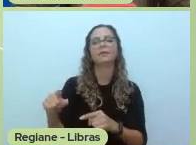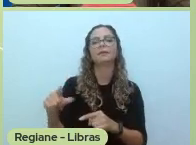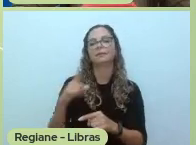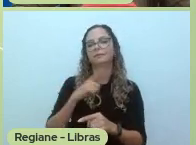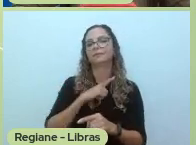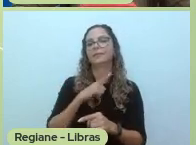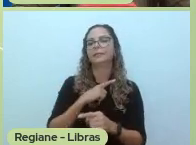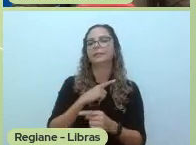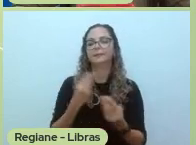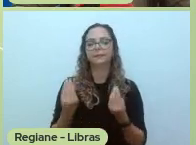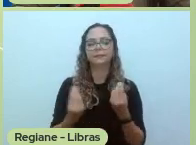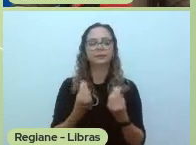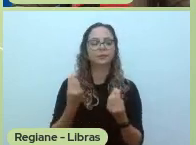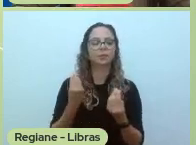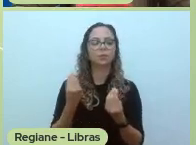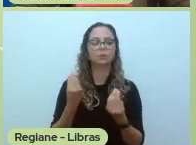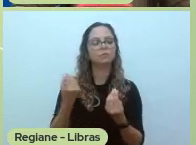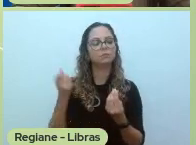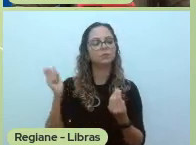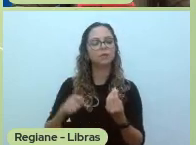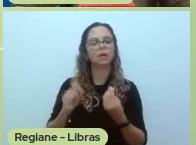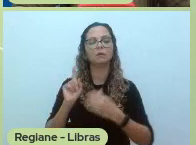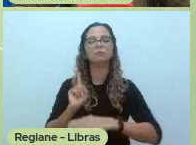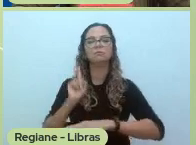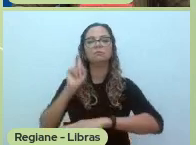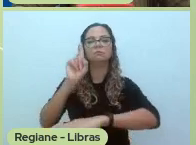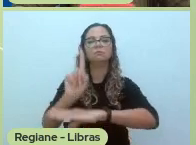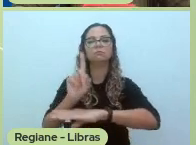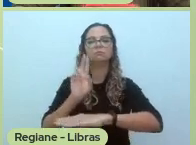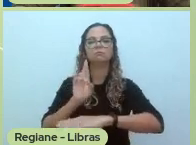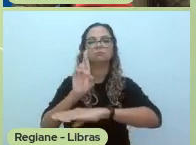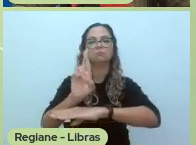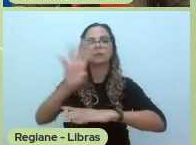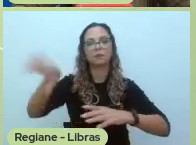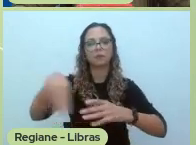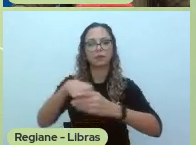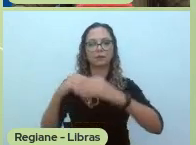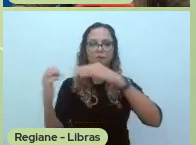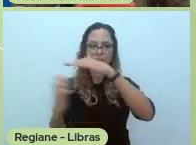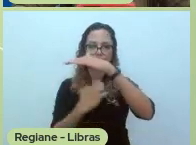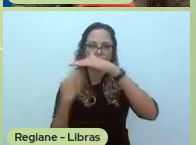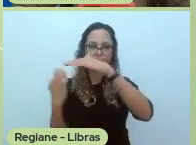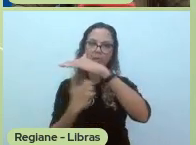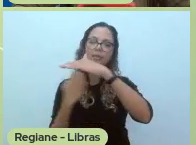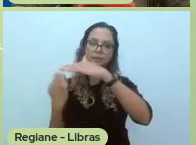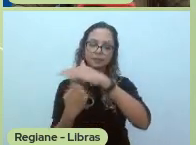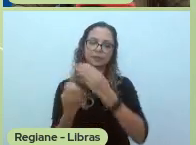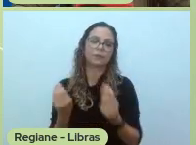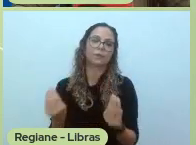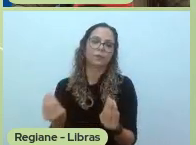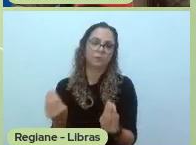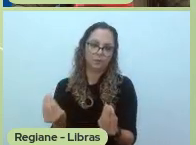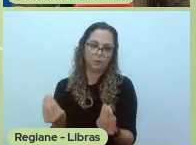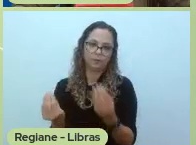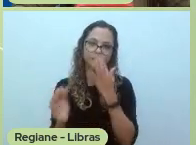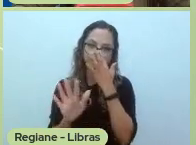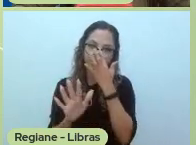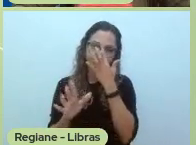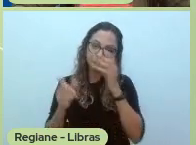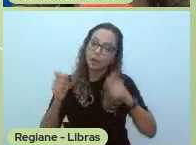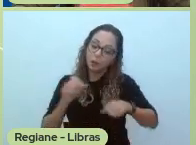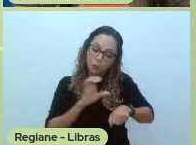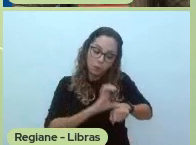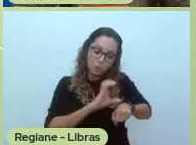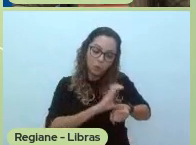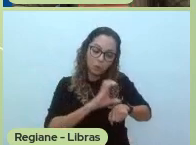representatividade nas empresas, né? Não adianta, a gente tem que capacitar, mas elas têm que se sentir reconhecidas. E se você